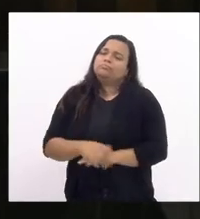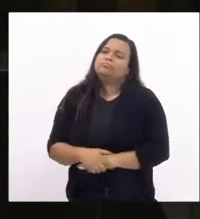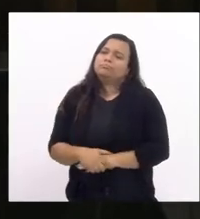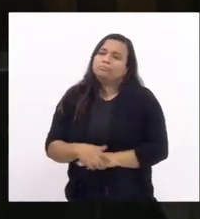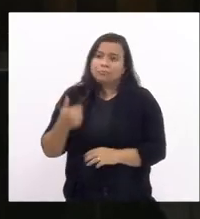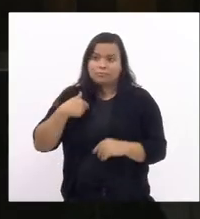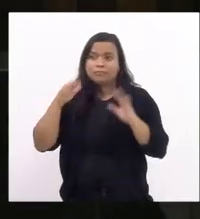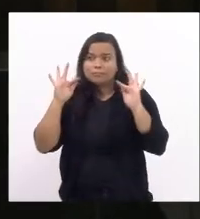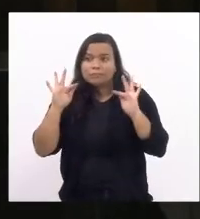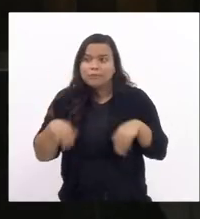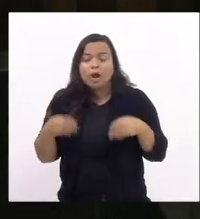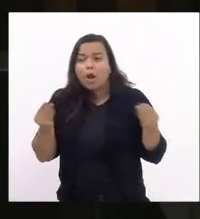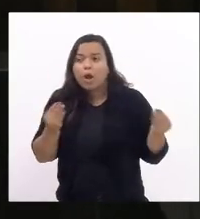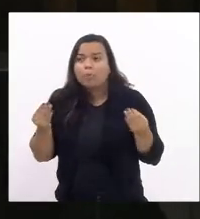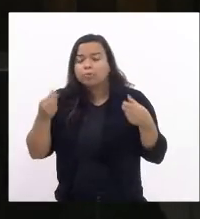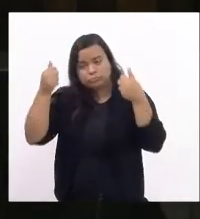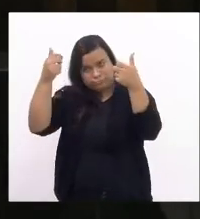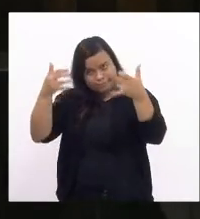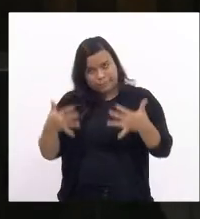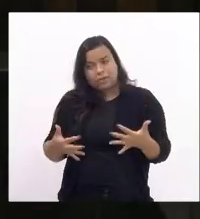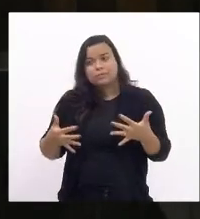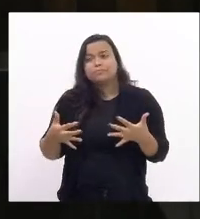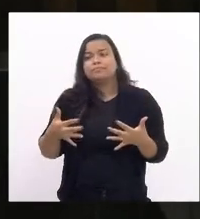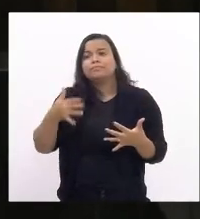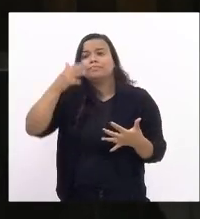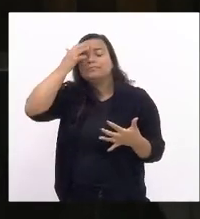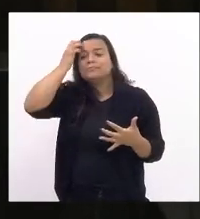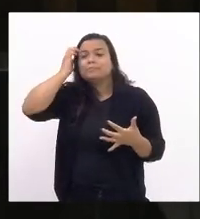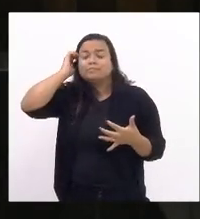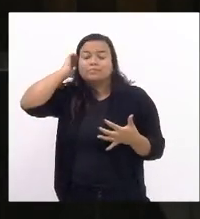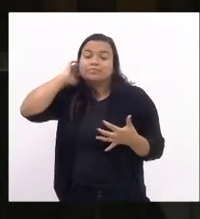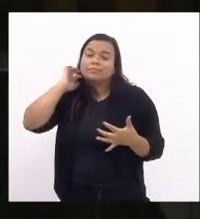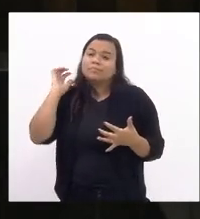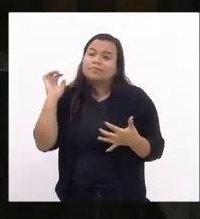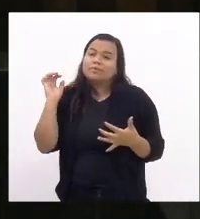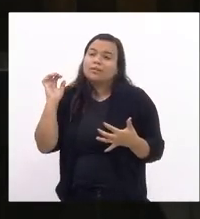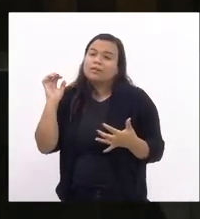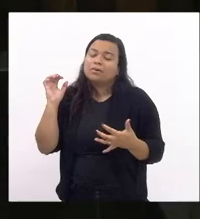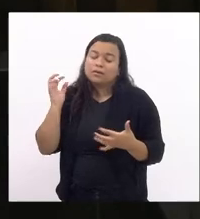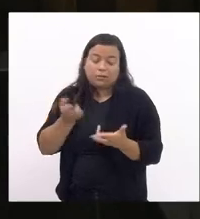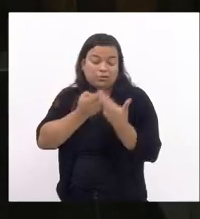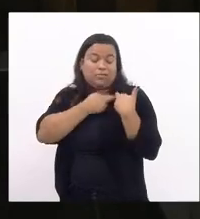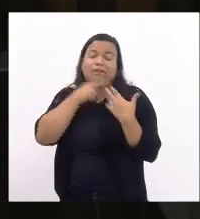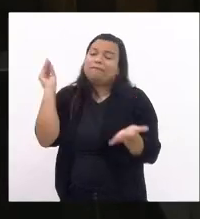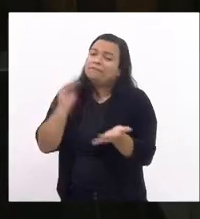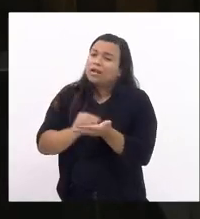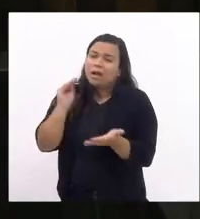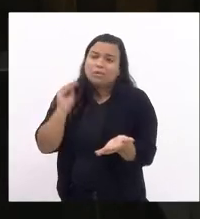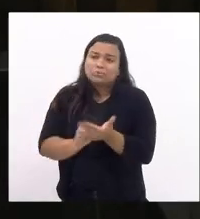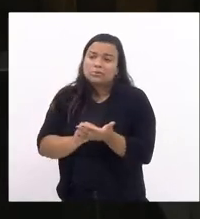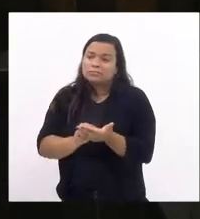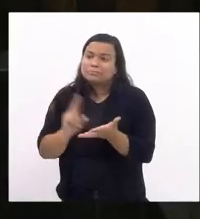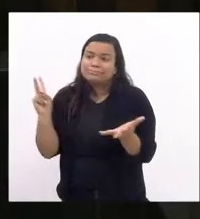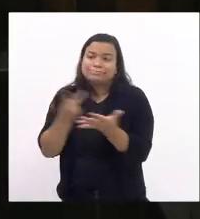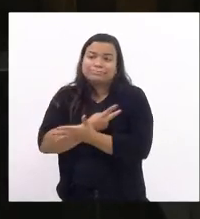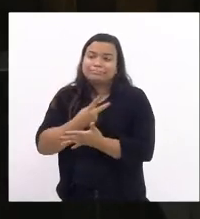concluo destacando, né, como a irresponsabilidade muitas vezes chega a